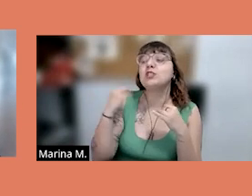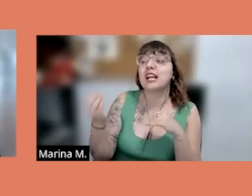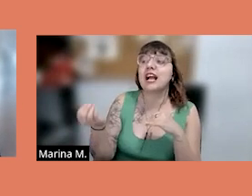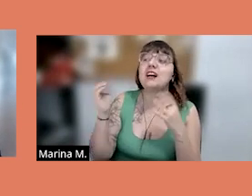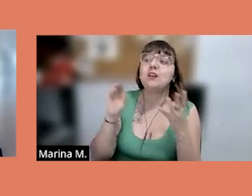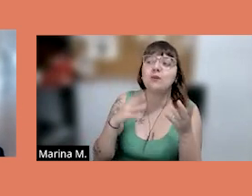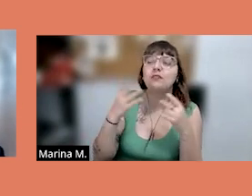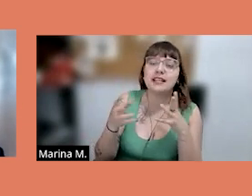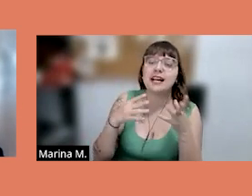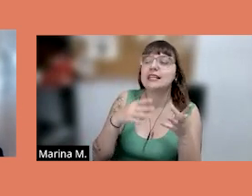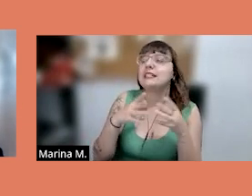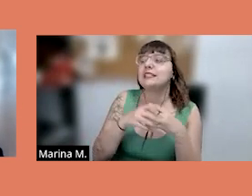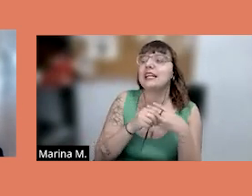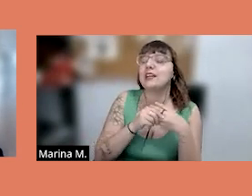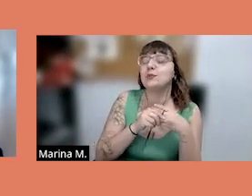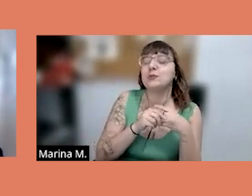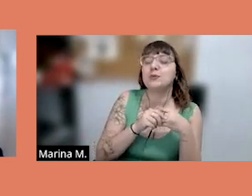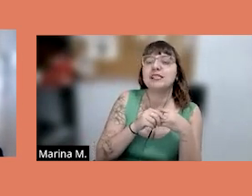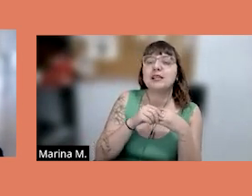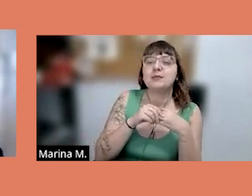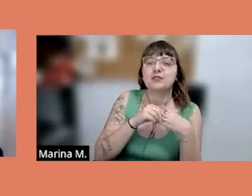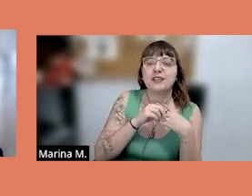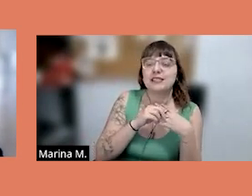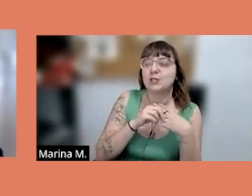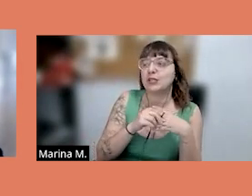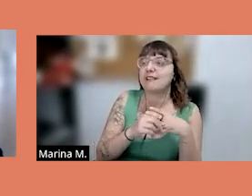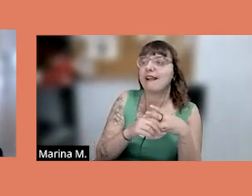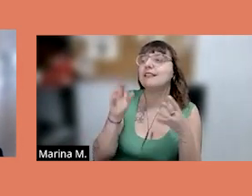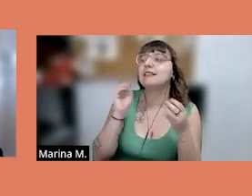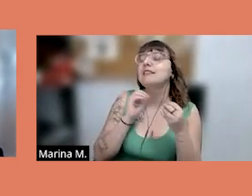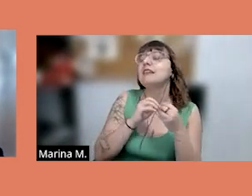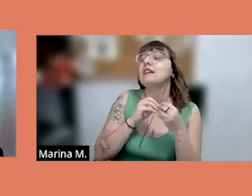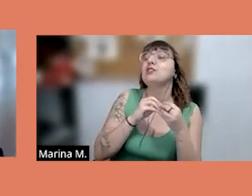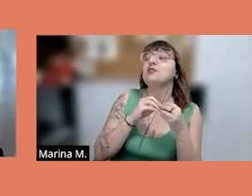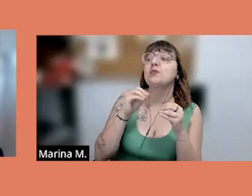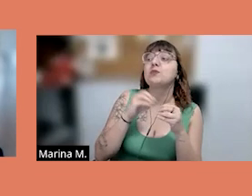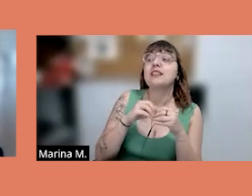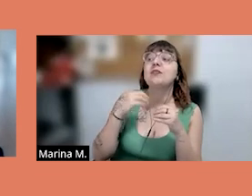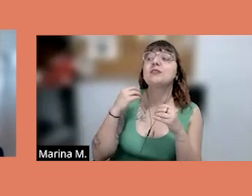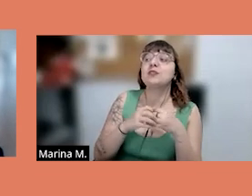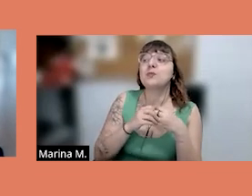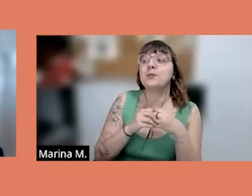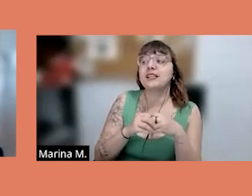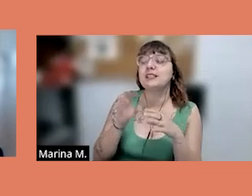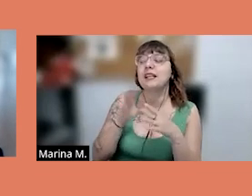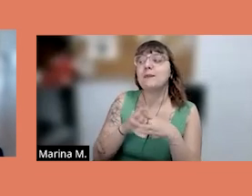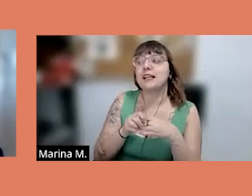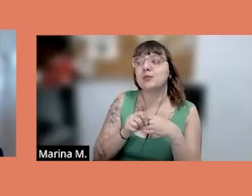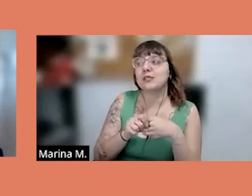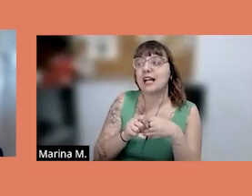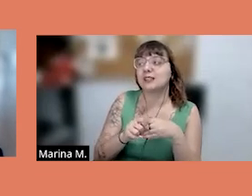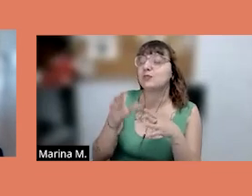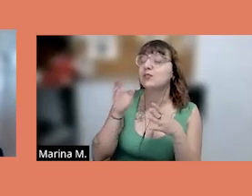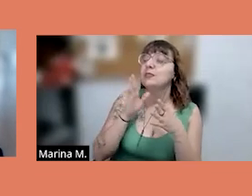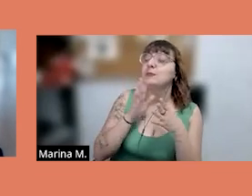como checar ou alterar, né, o sistema de referência de coordenadas. A gente vai consultar os dados de população na base